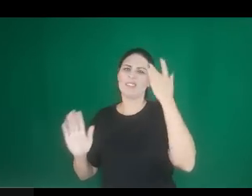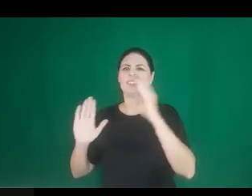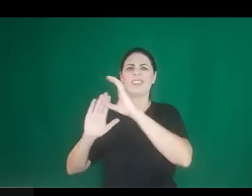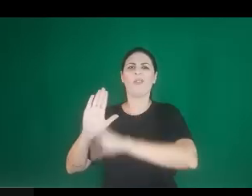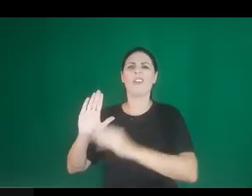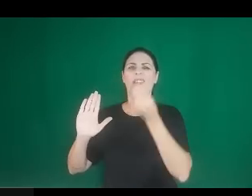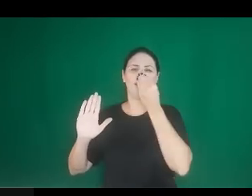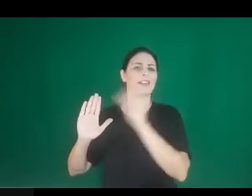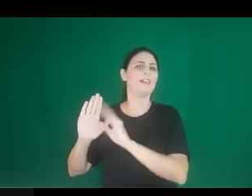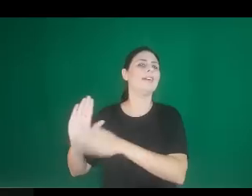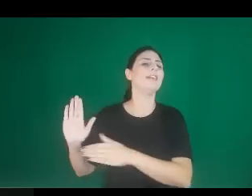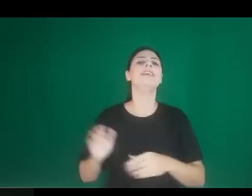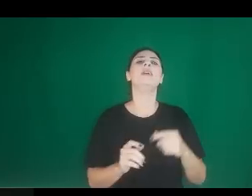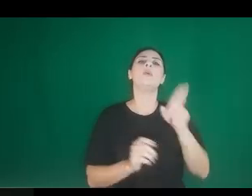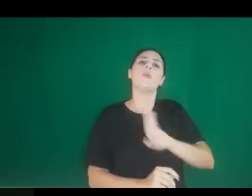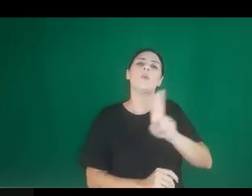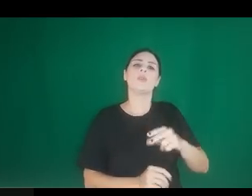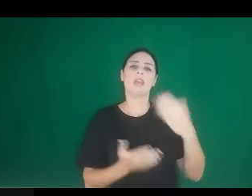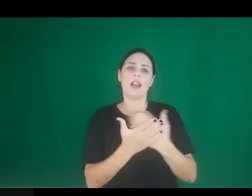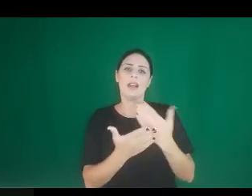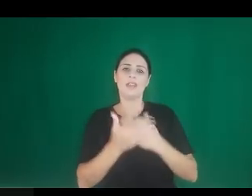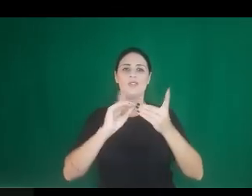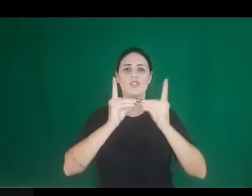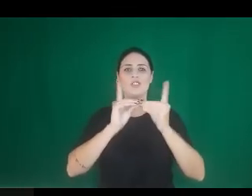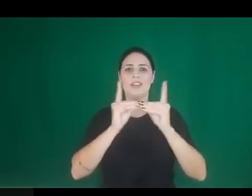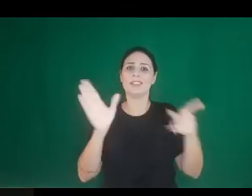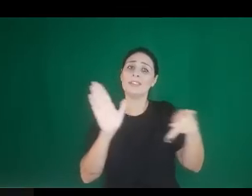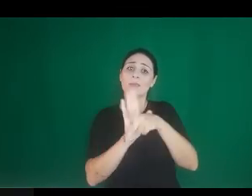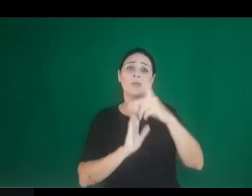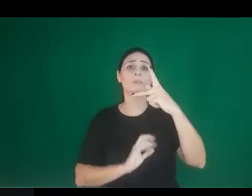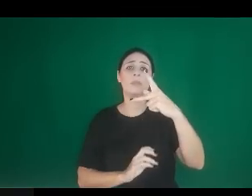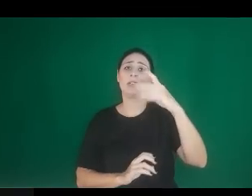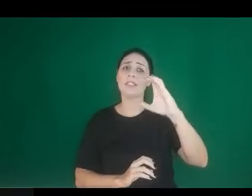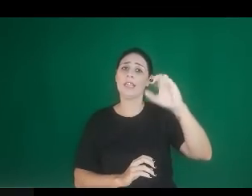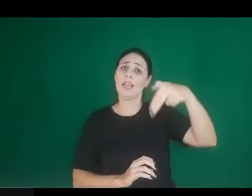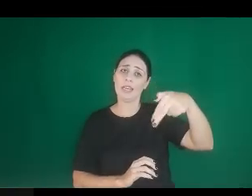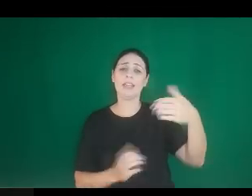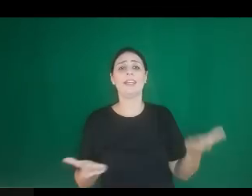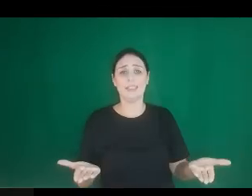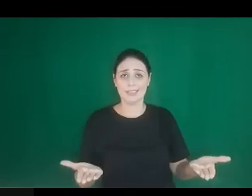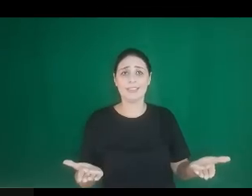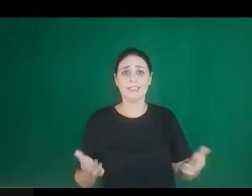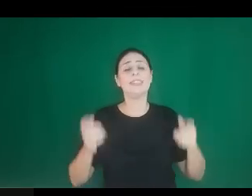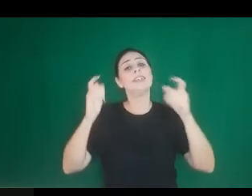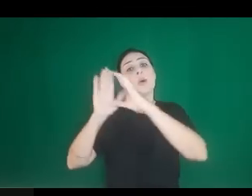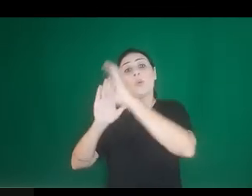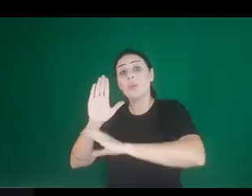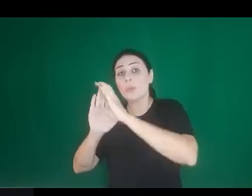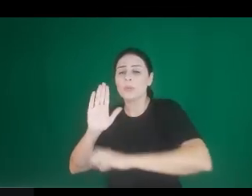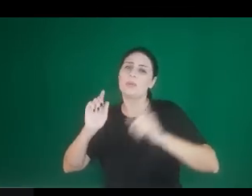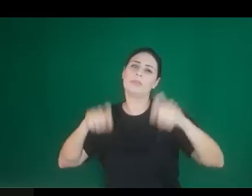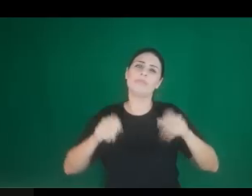eram os PCNs travestidos no livro didático, né? Então, não é o currículo em si que assegura isso, é